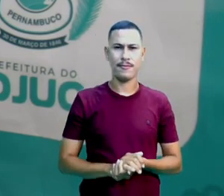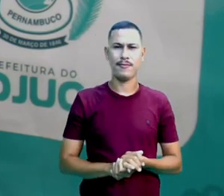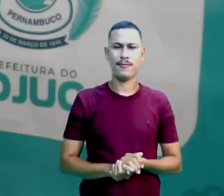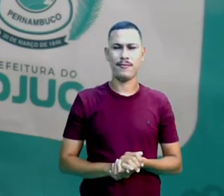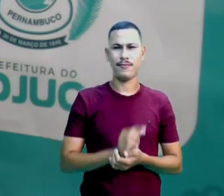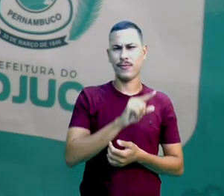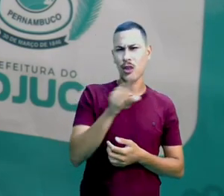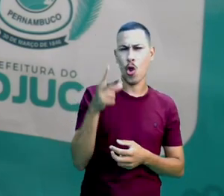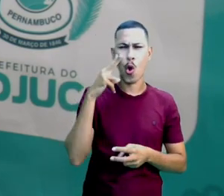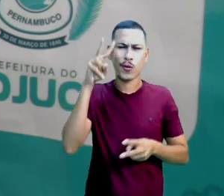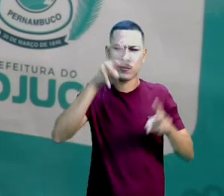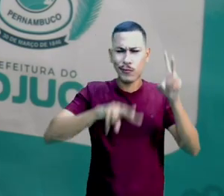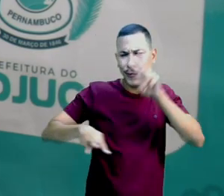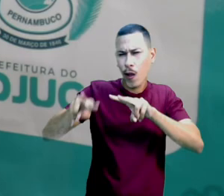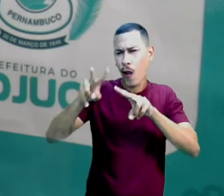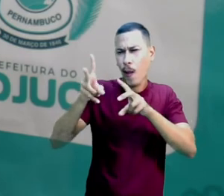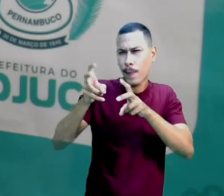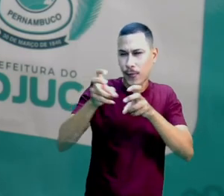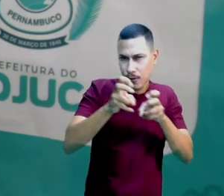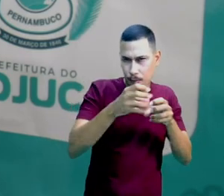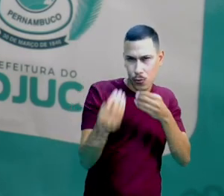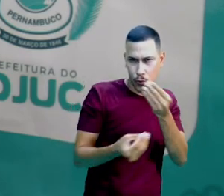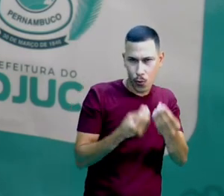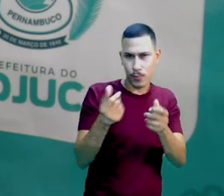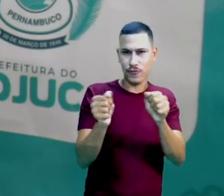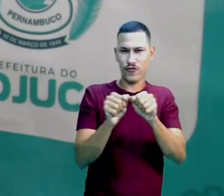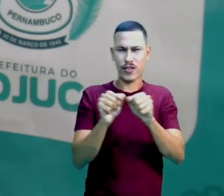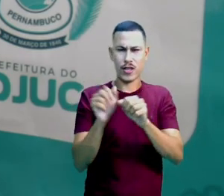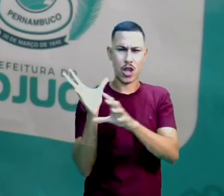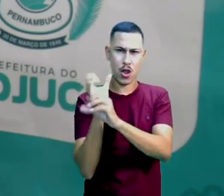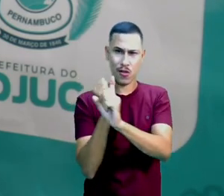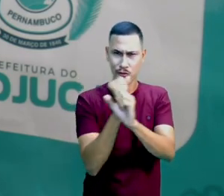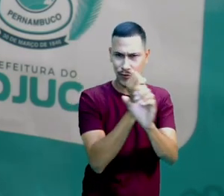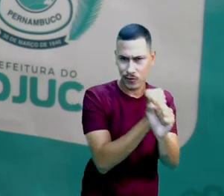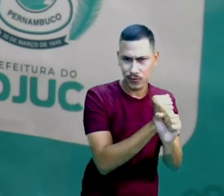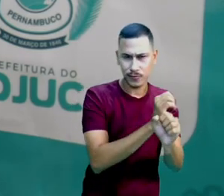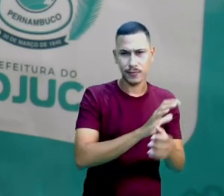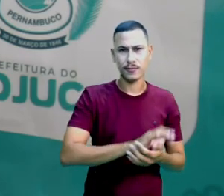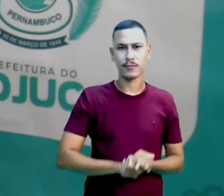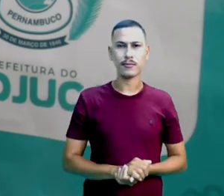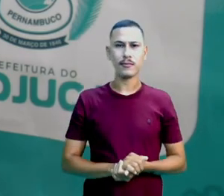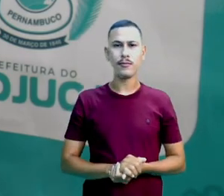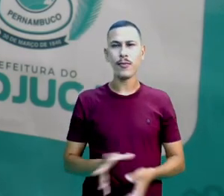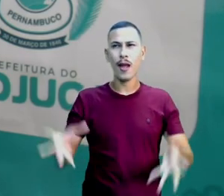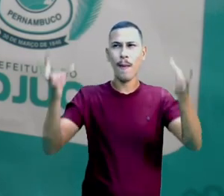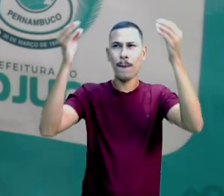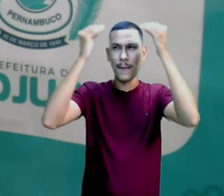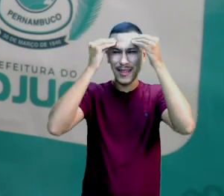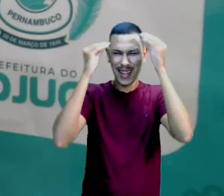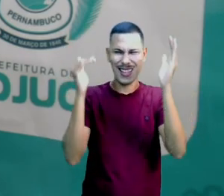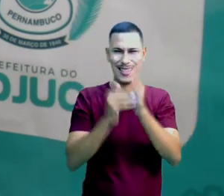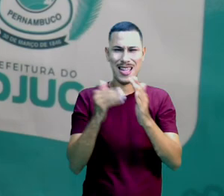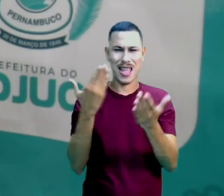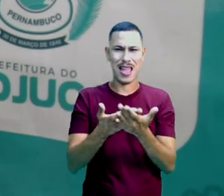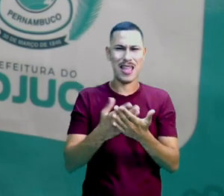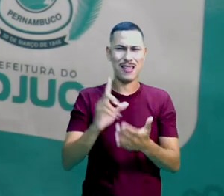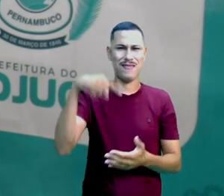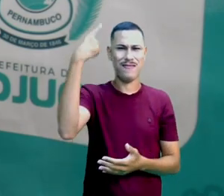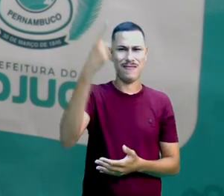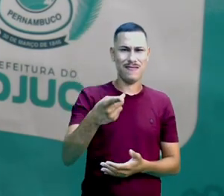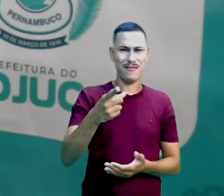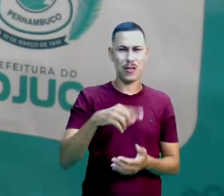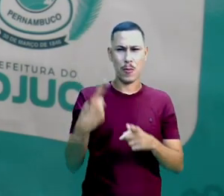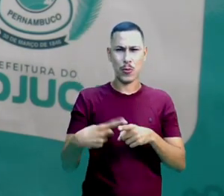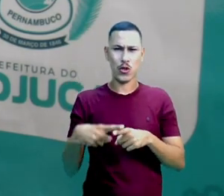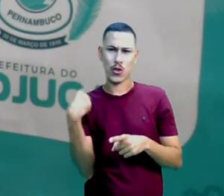você observe como você fará essas continhas através dos cálculos mentais. E até a próxima aula, porque